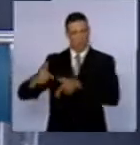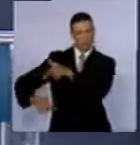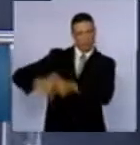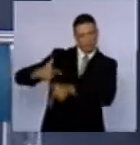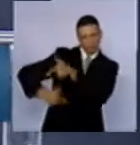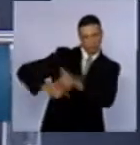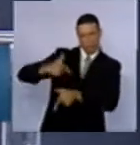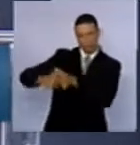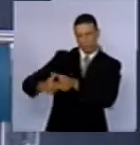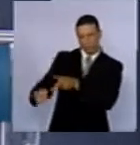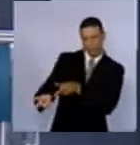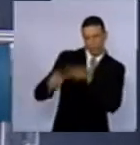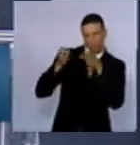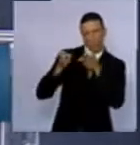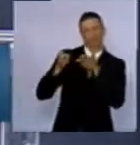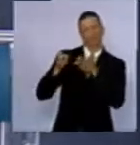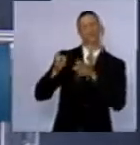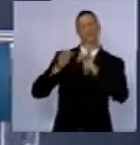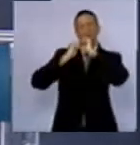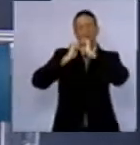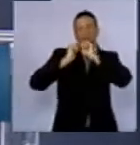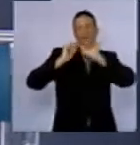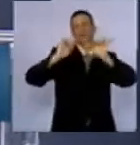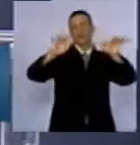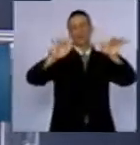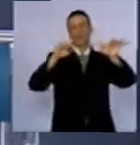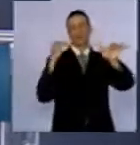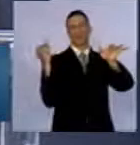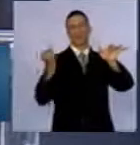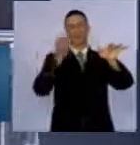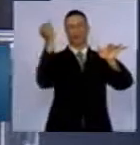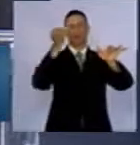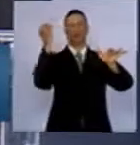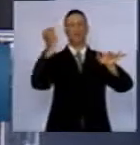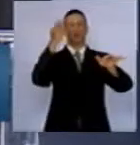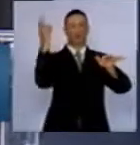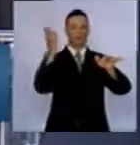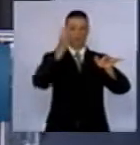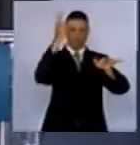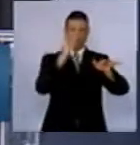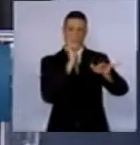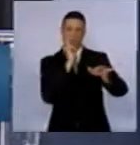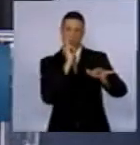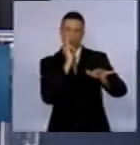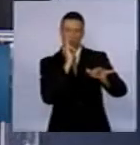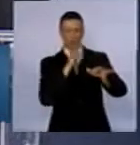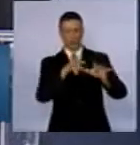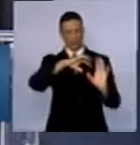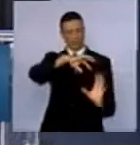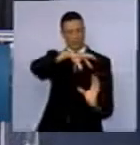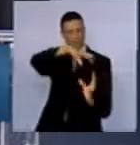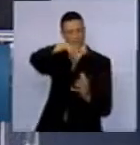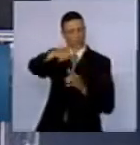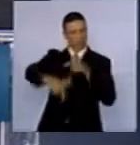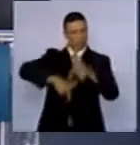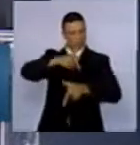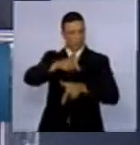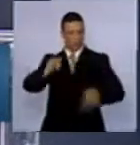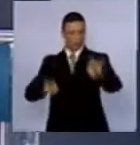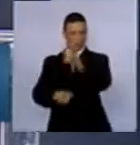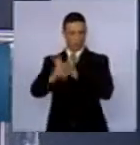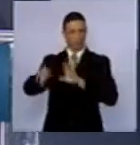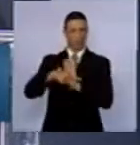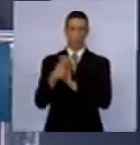atividade, percebendo de que a publicidade, apesar de ser um negócio relevante, é tudo do mesmo mundo da produção